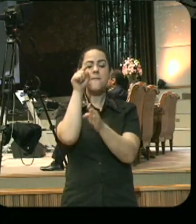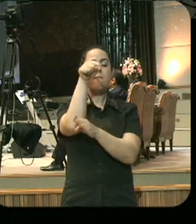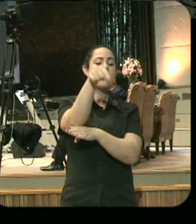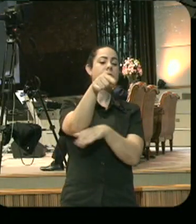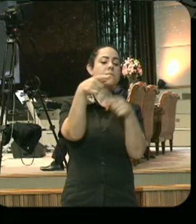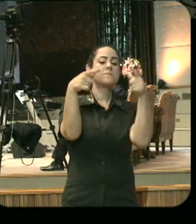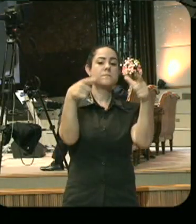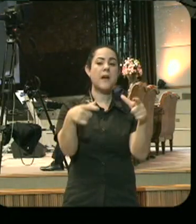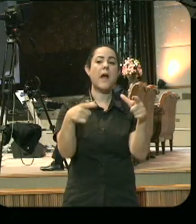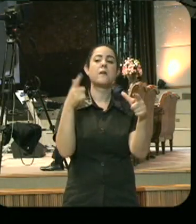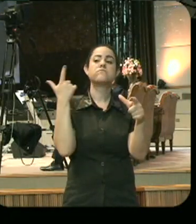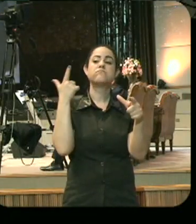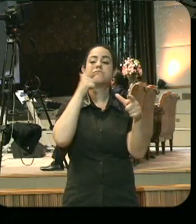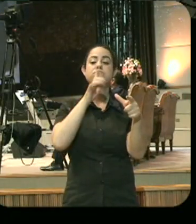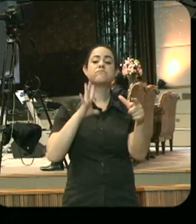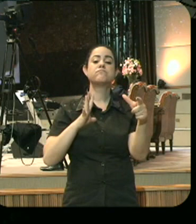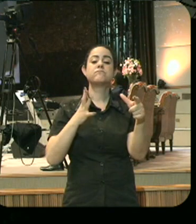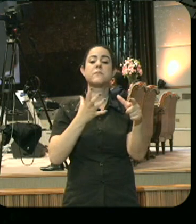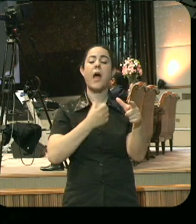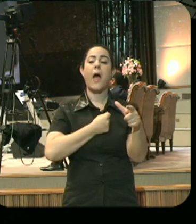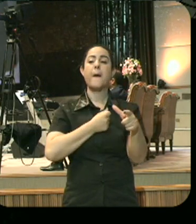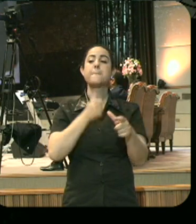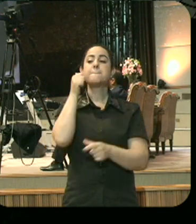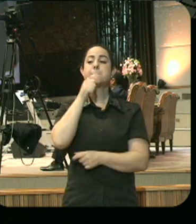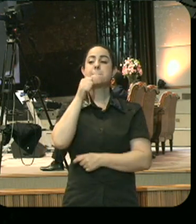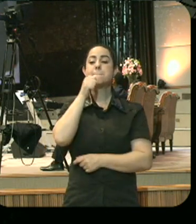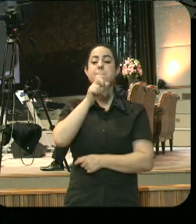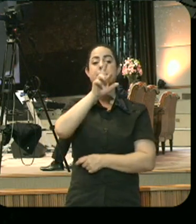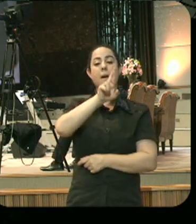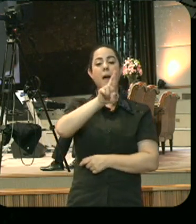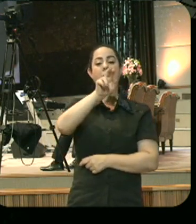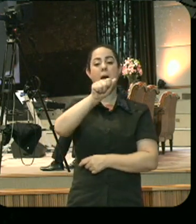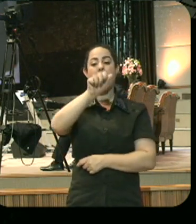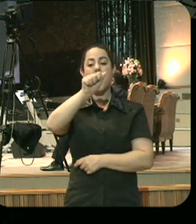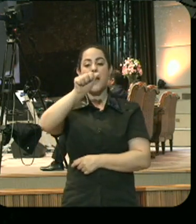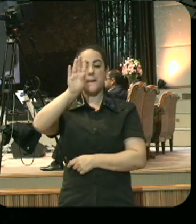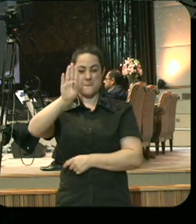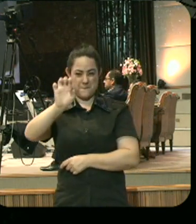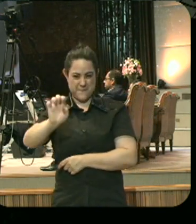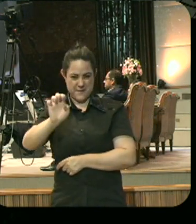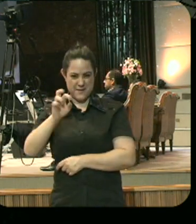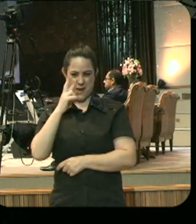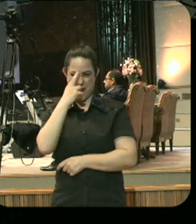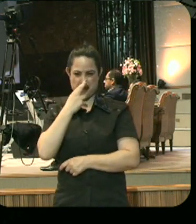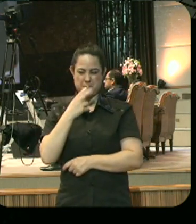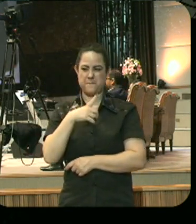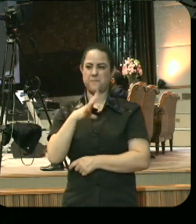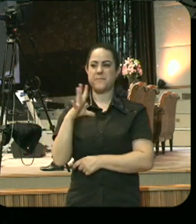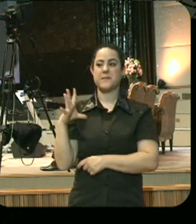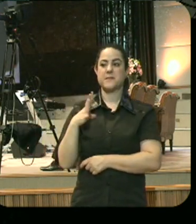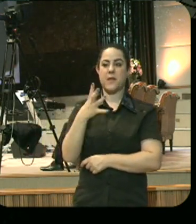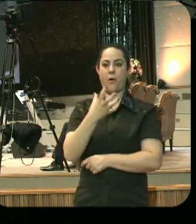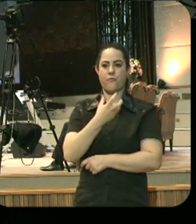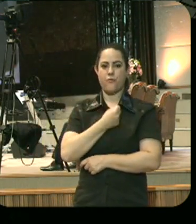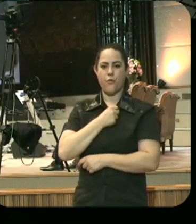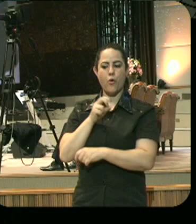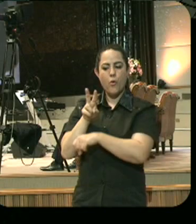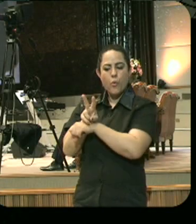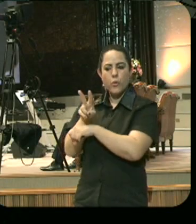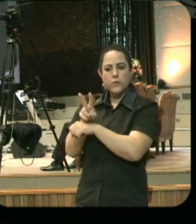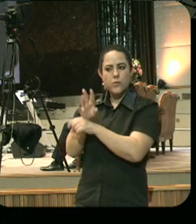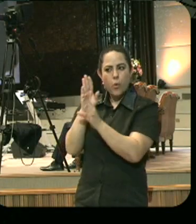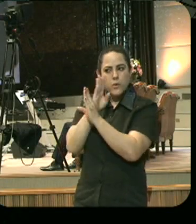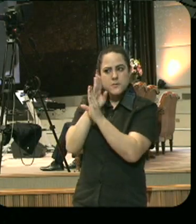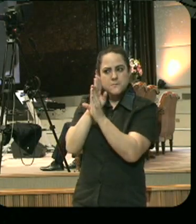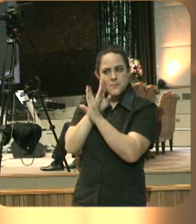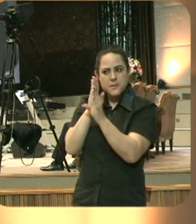foram salvos por essa mulher chamada Raabe. Raabe abrigou os